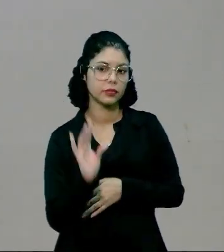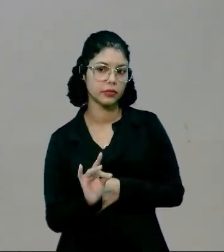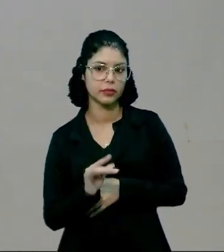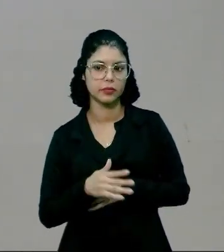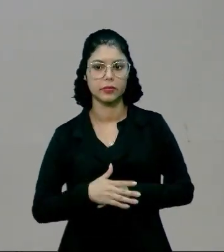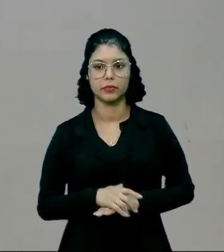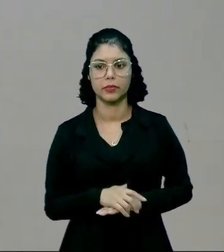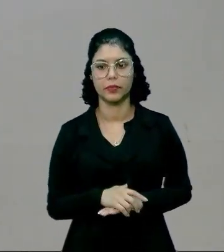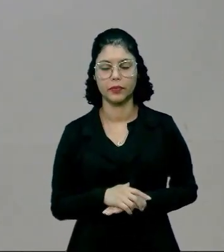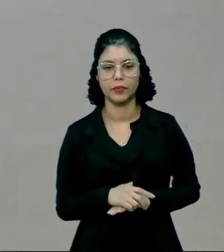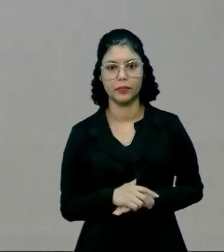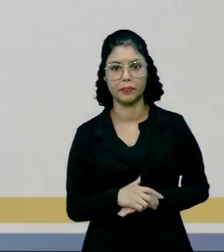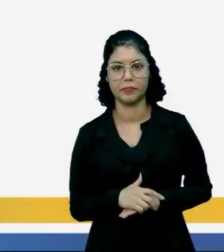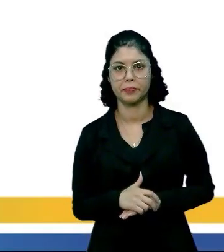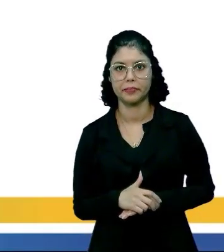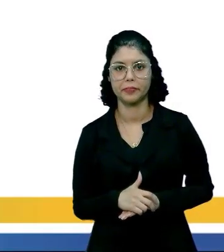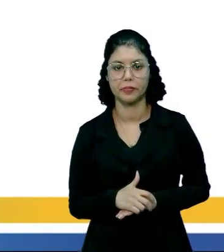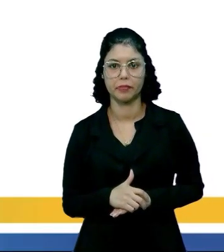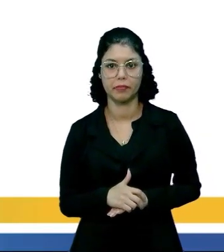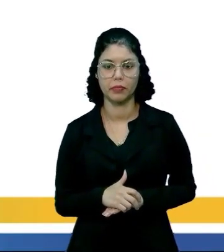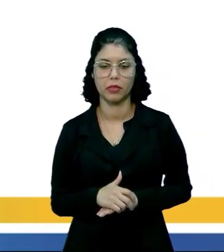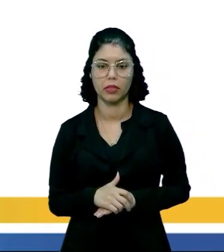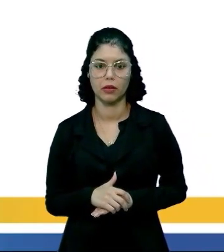linhas, essas expressões, tá, pessoal?